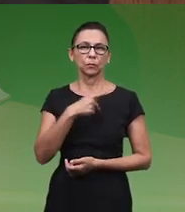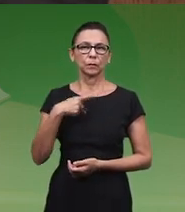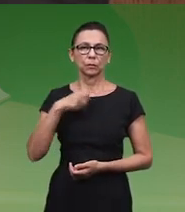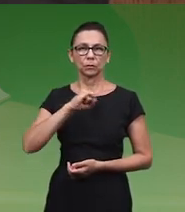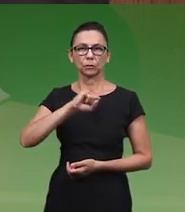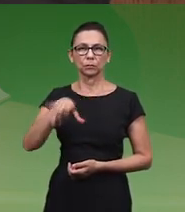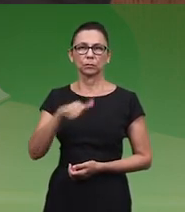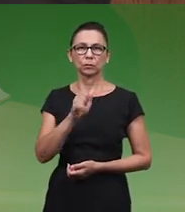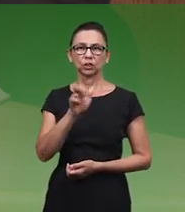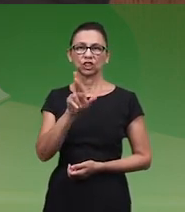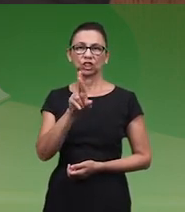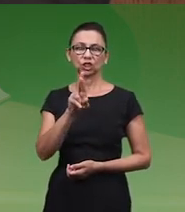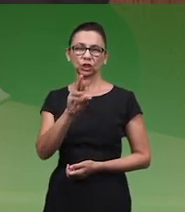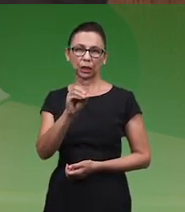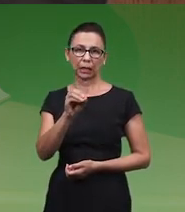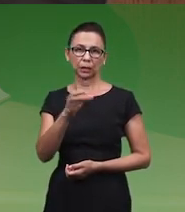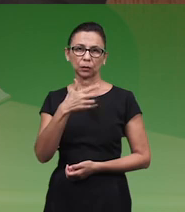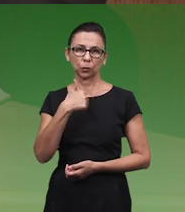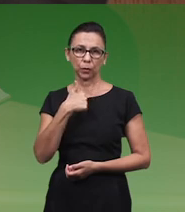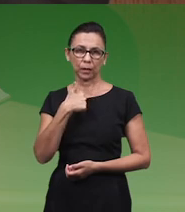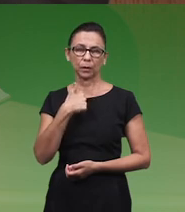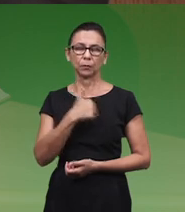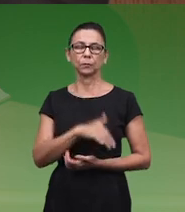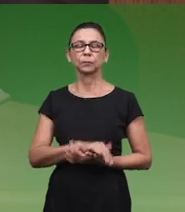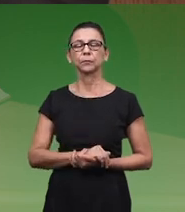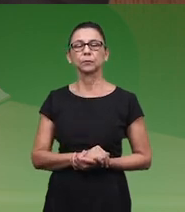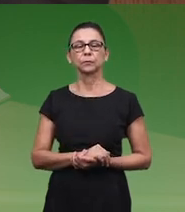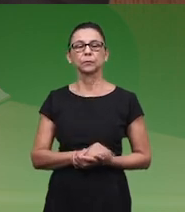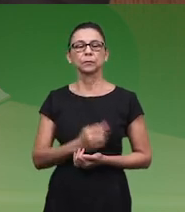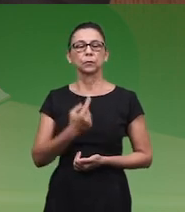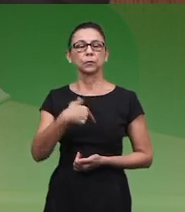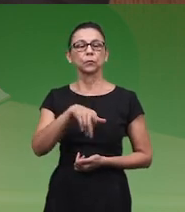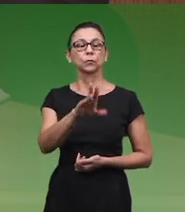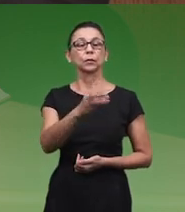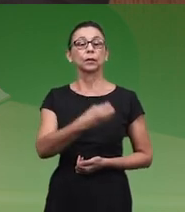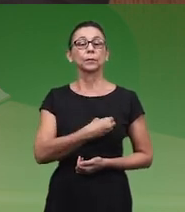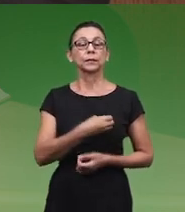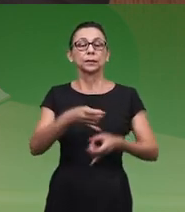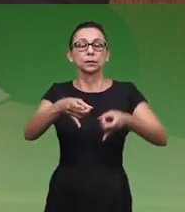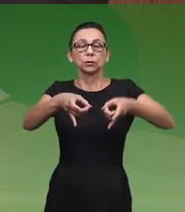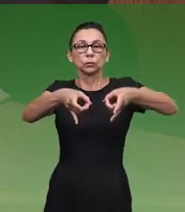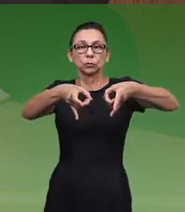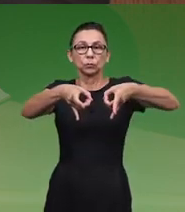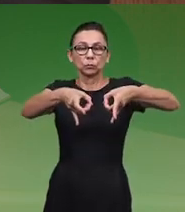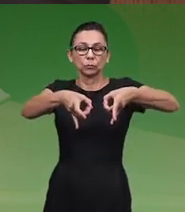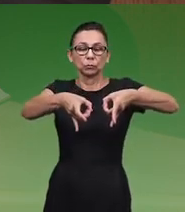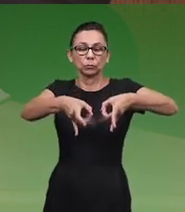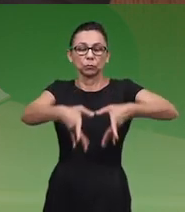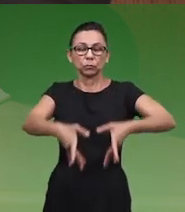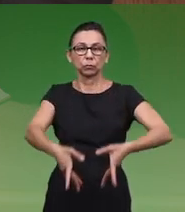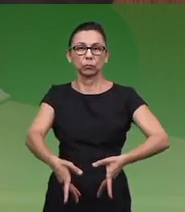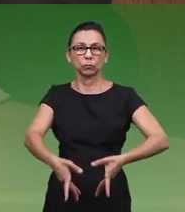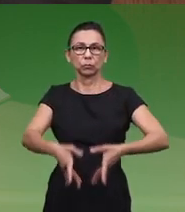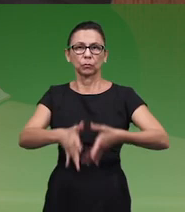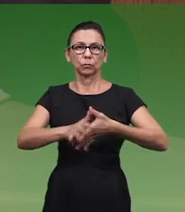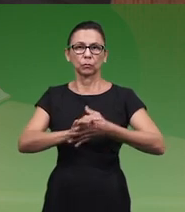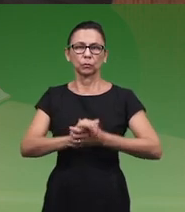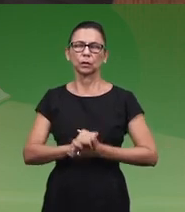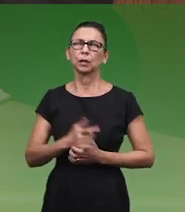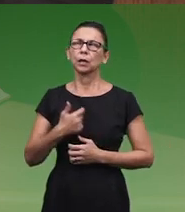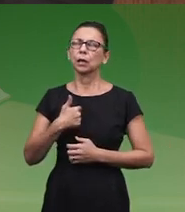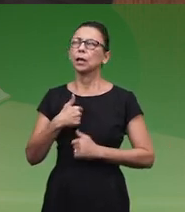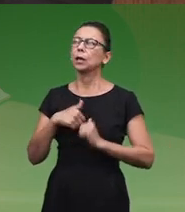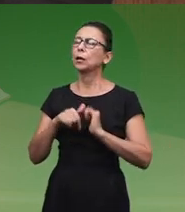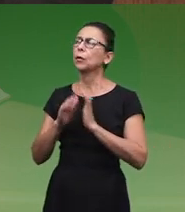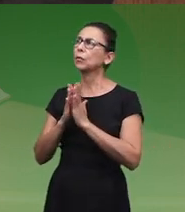estive lá no sepultamento, no culto, né? E orei comigo mesmo